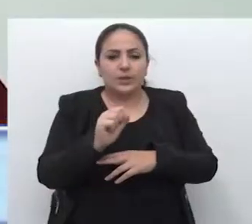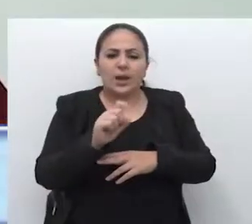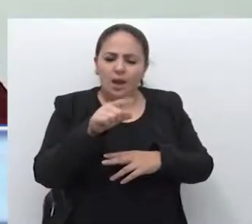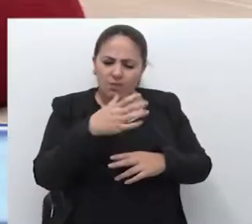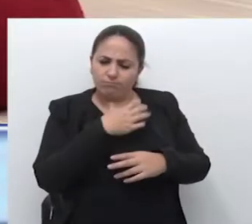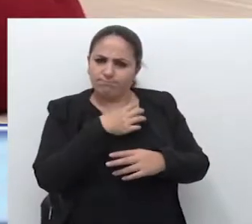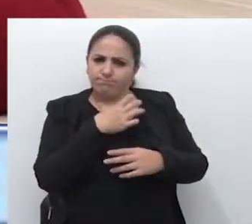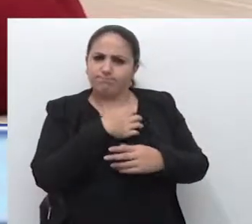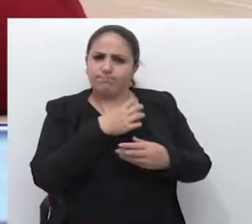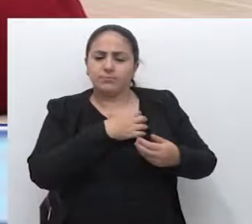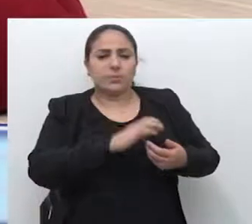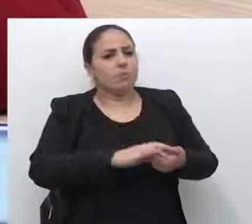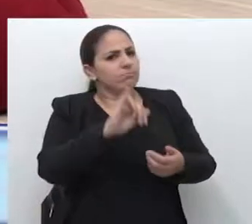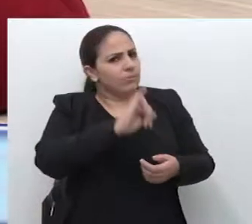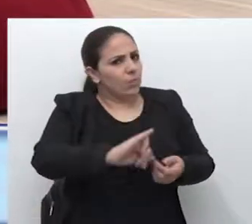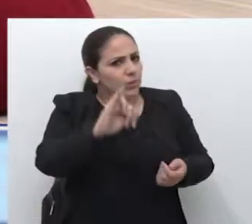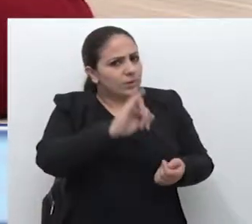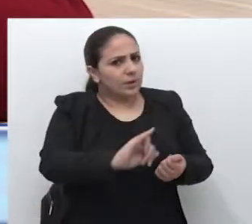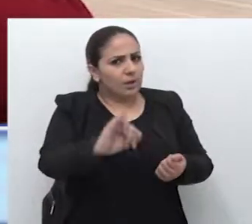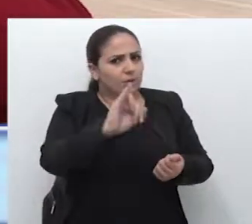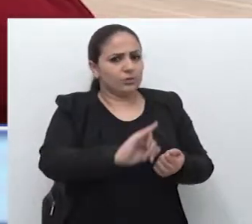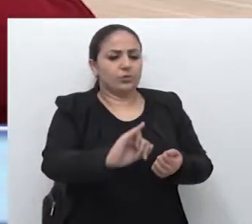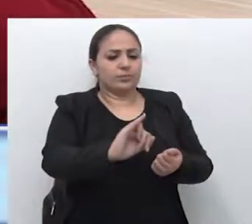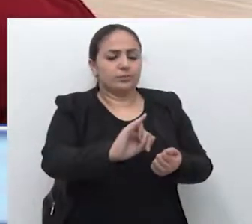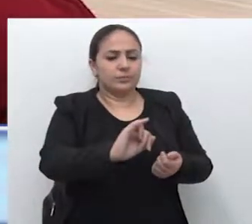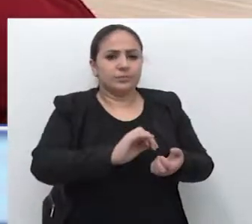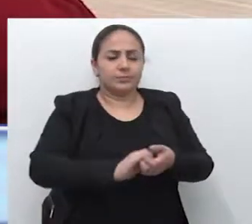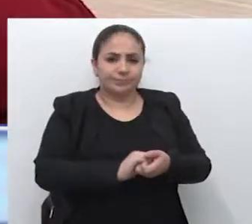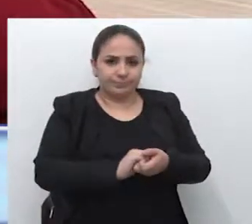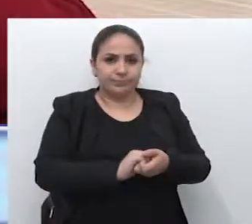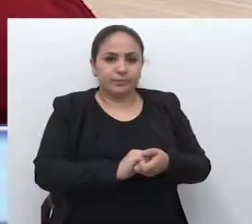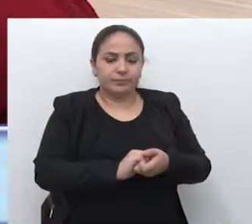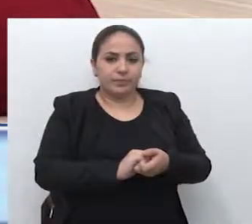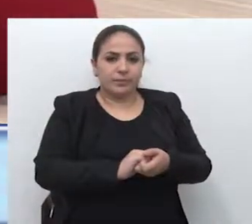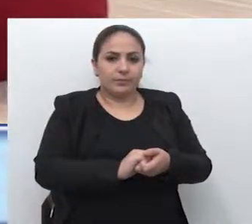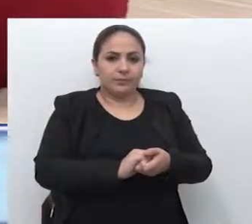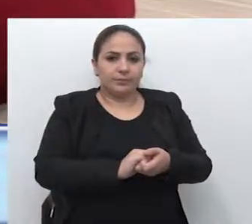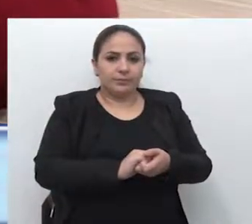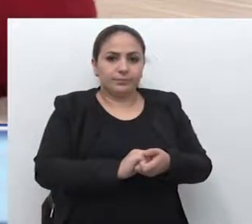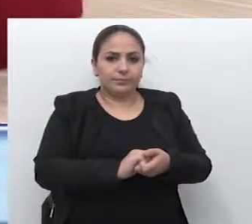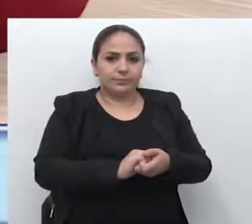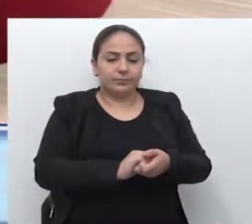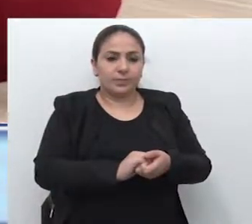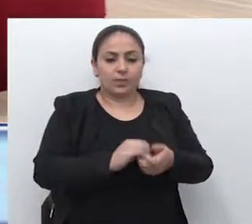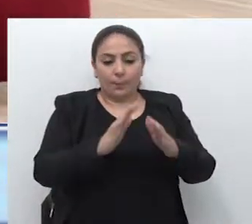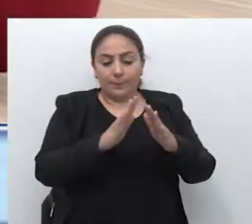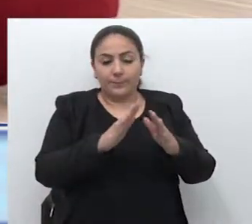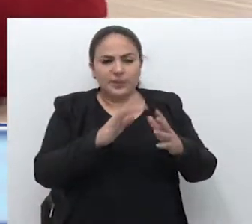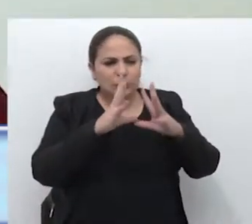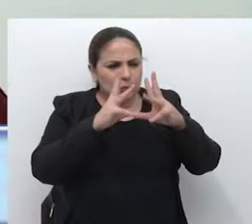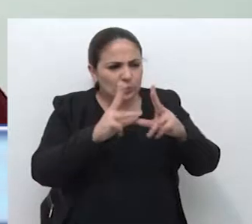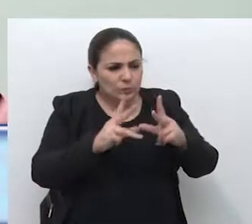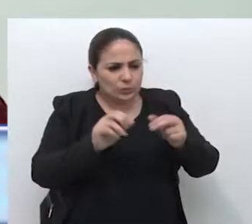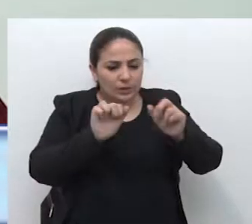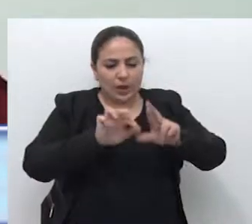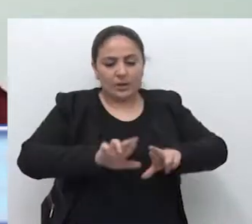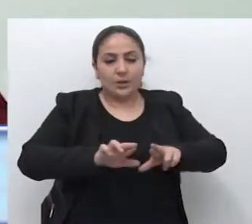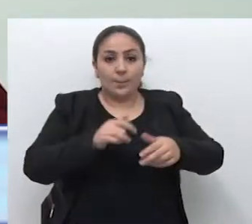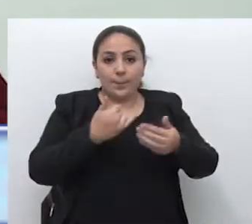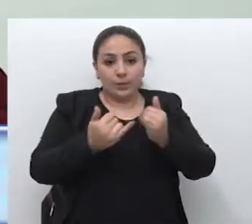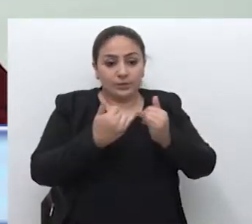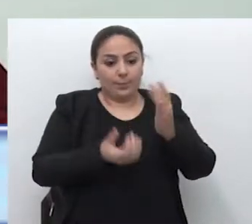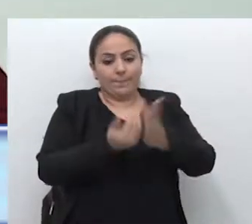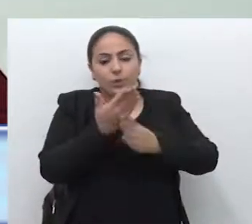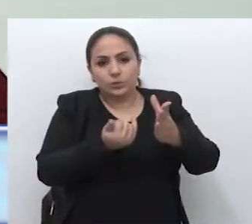É um modal importante, né, no escoamento,